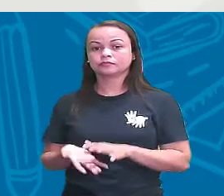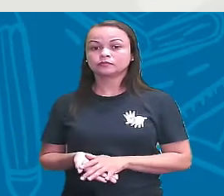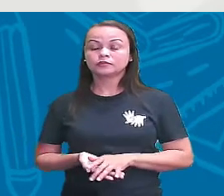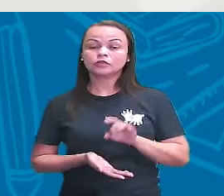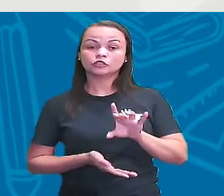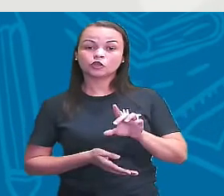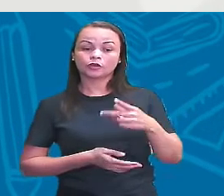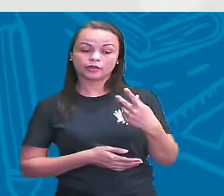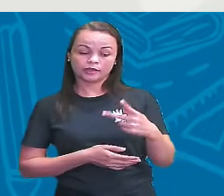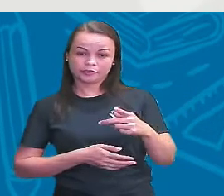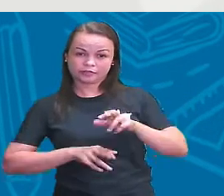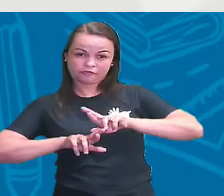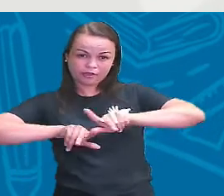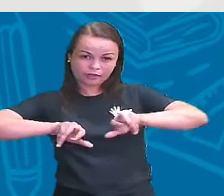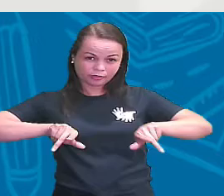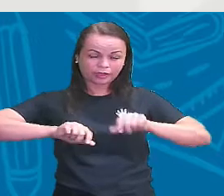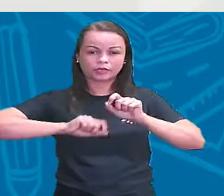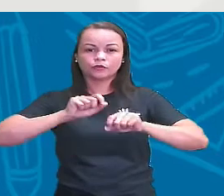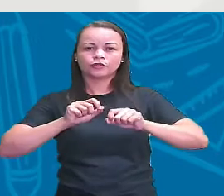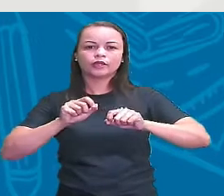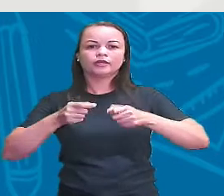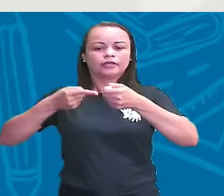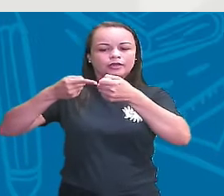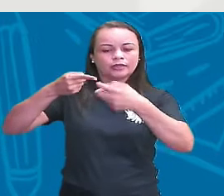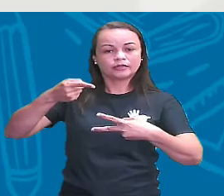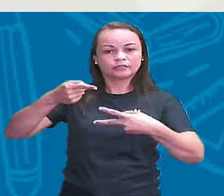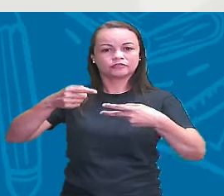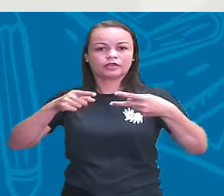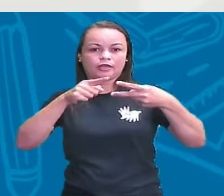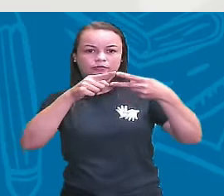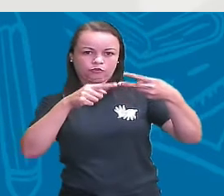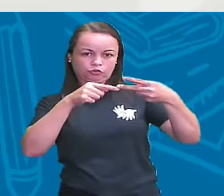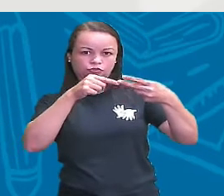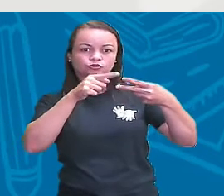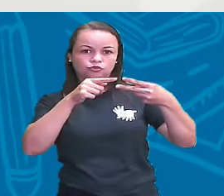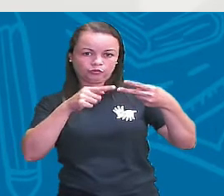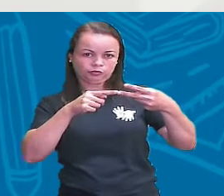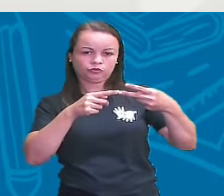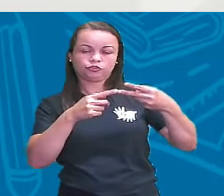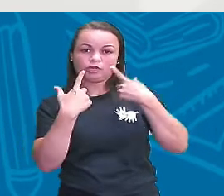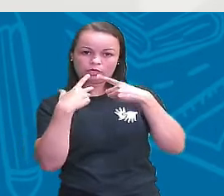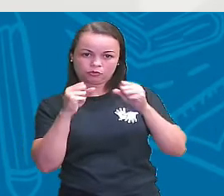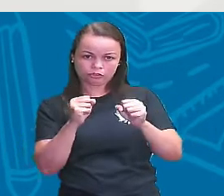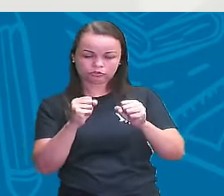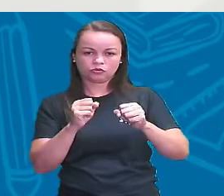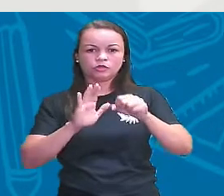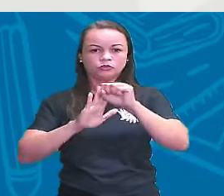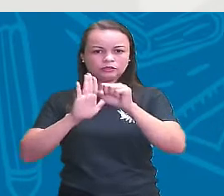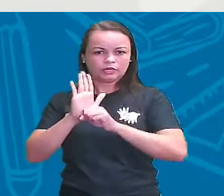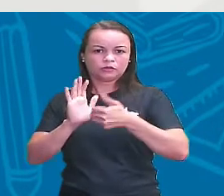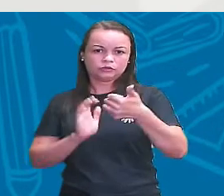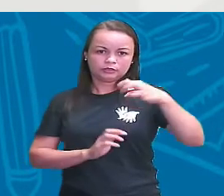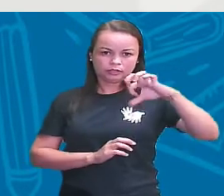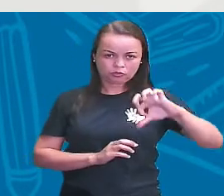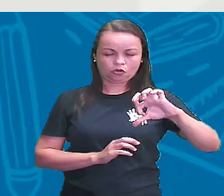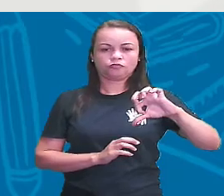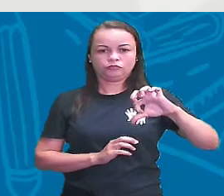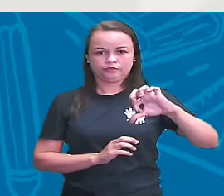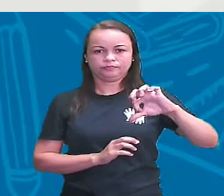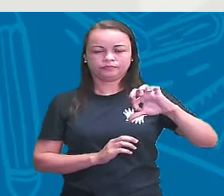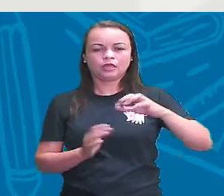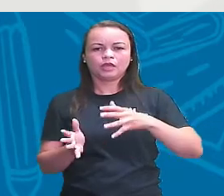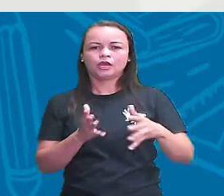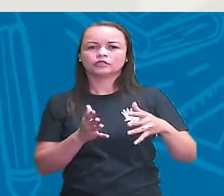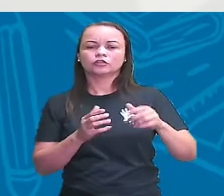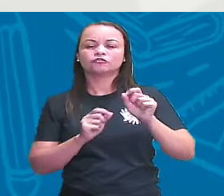essa variedade de povos eram classificados em dois grupos linguísticos, tá? No século XIX passou a ser classificado em dois grupos linguísticos,